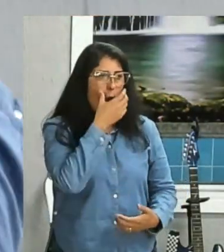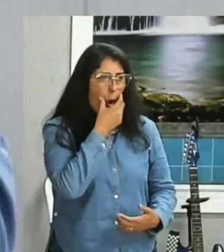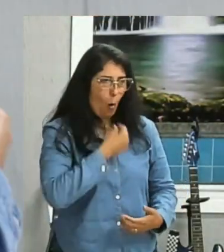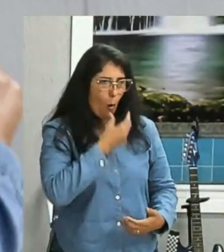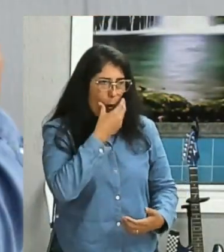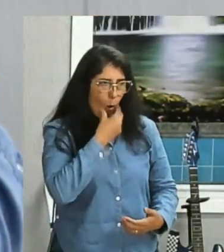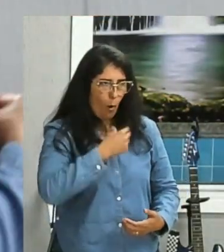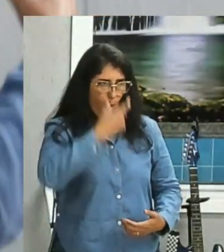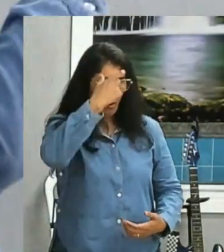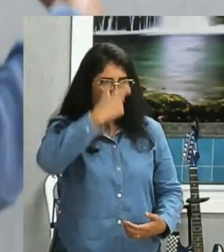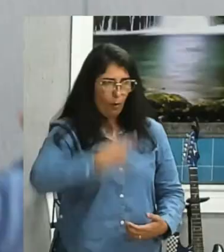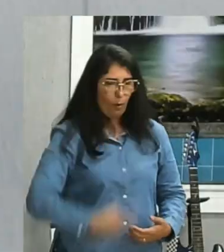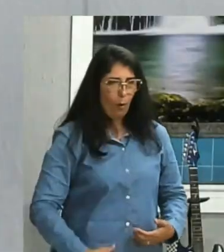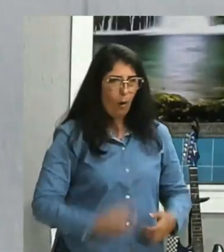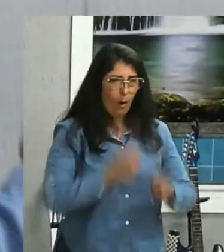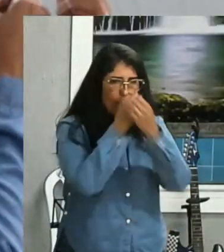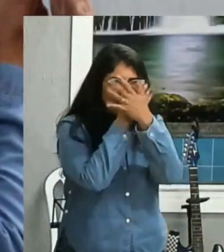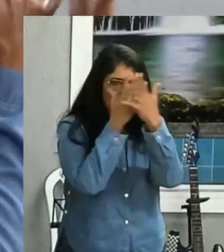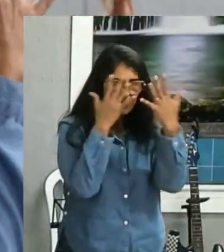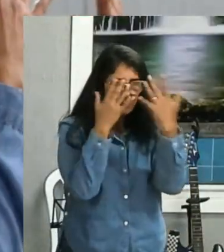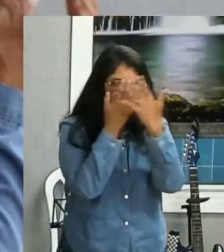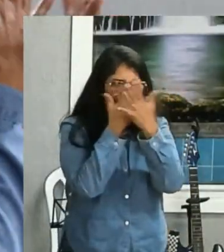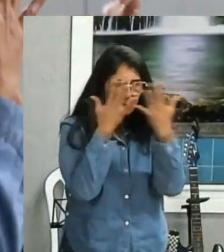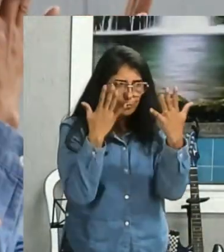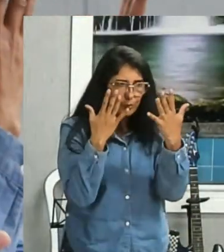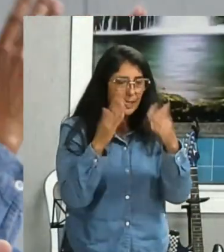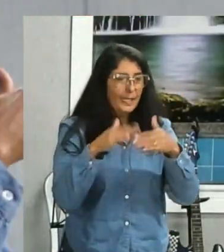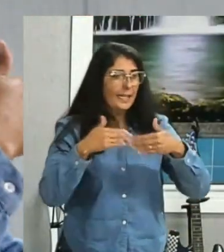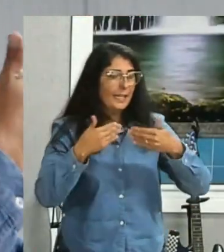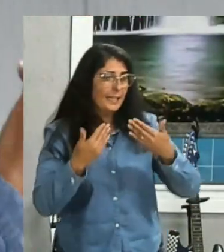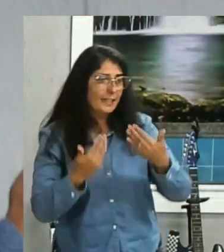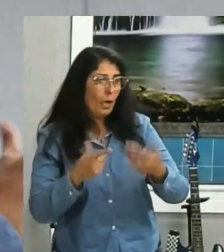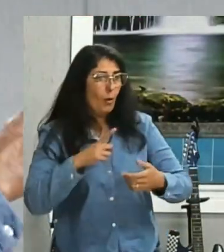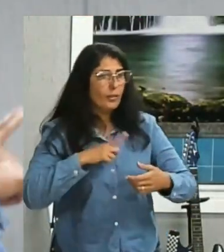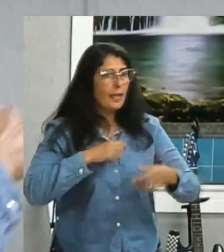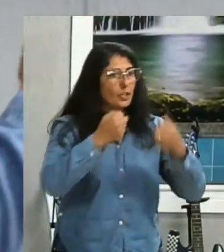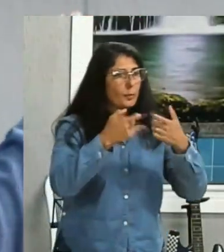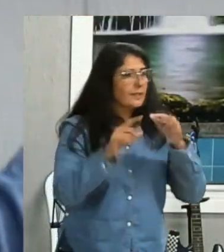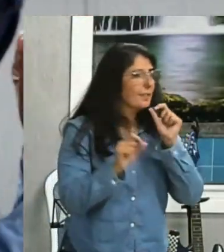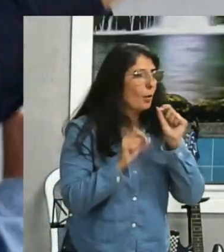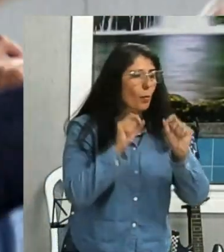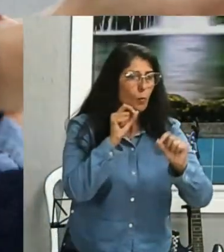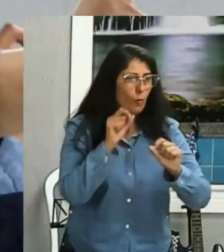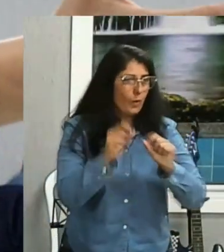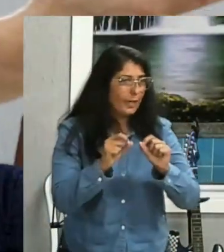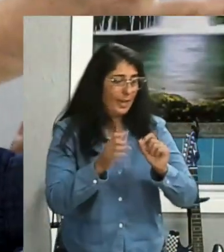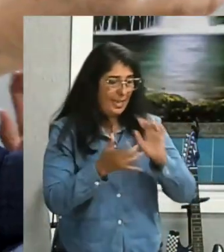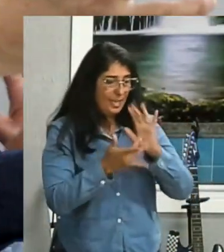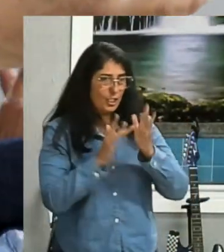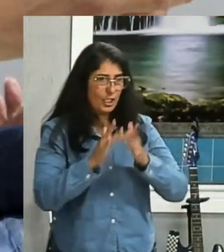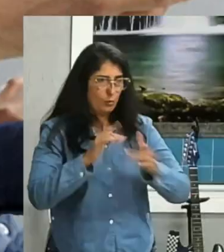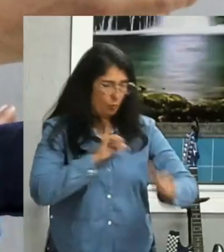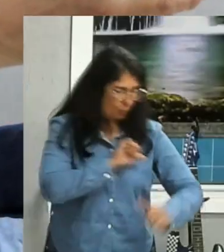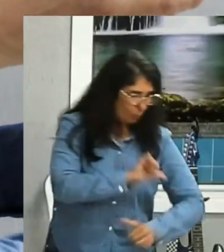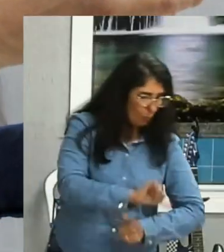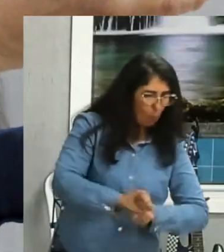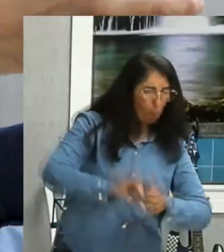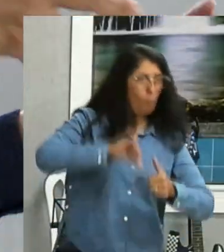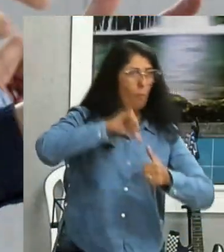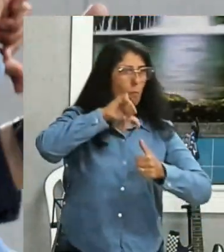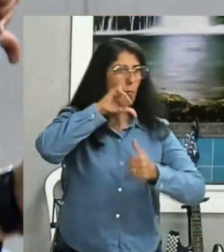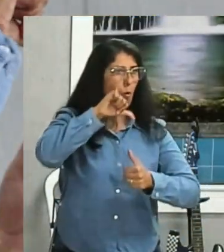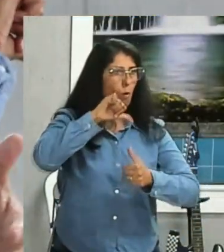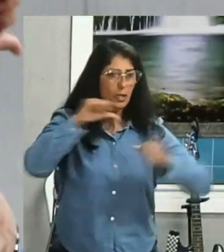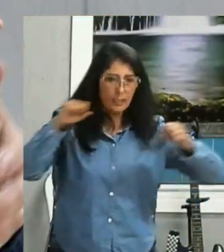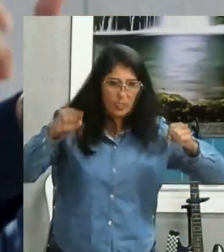esse apóstolo, em que Jesus se transfigura e a sua glória é demonstrada para aqueles